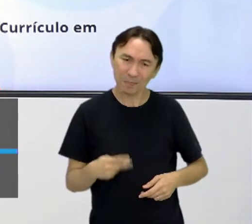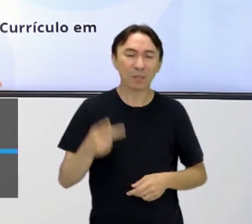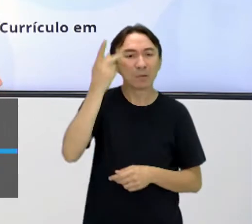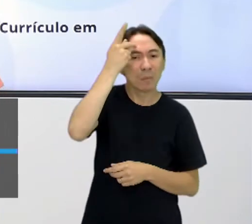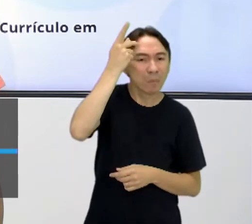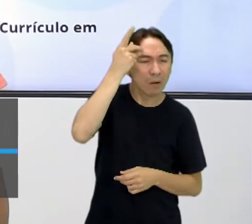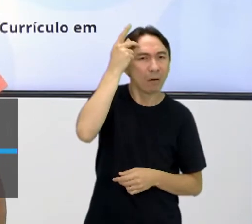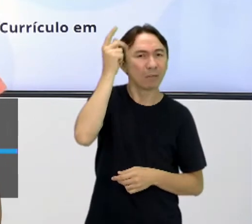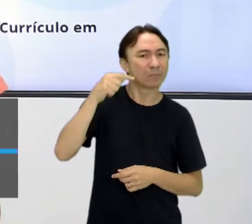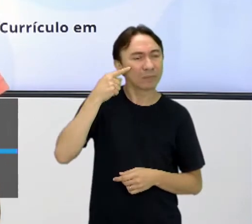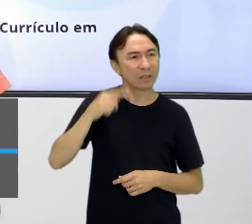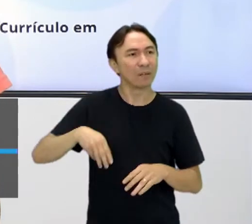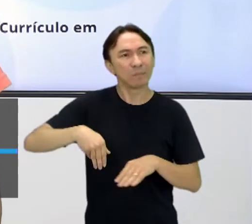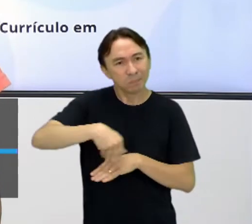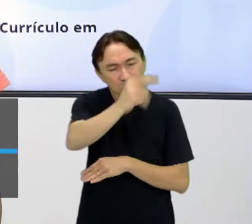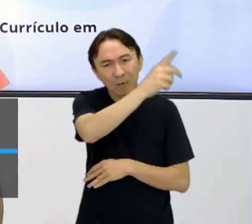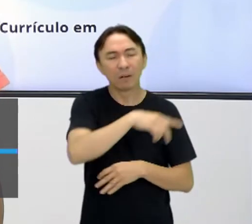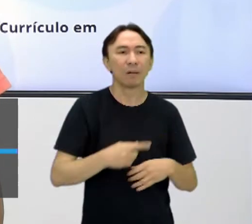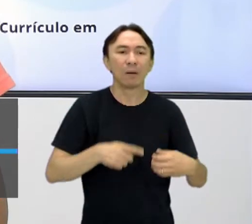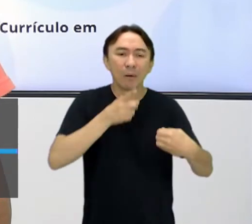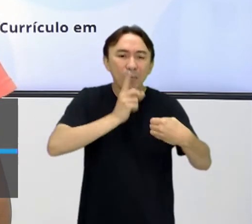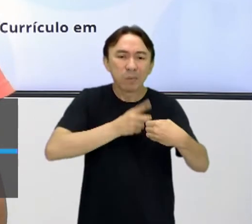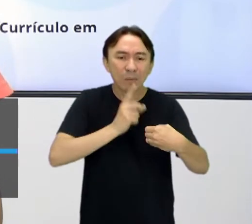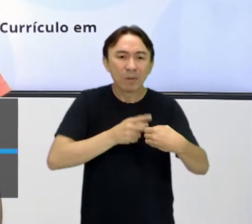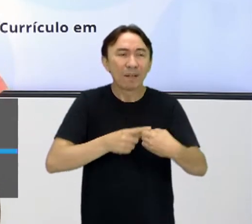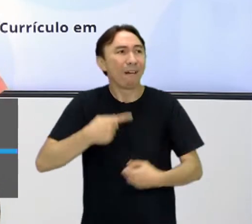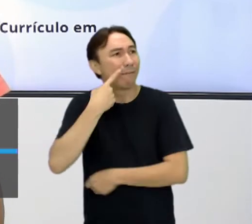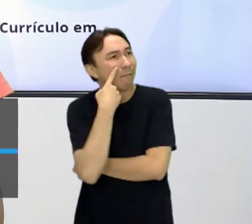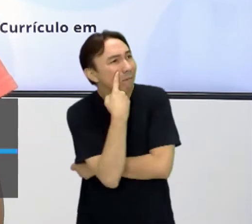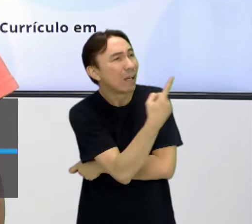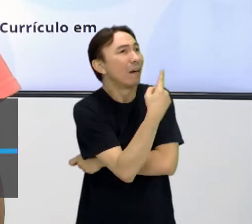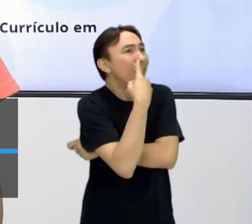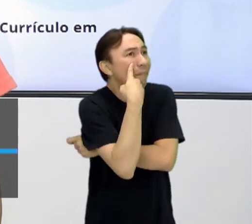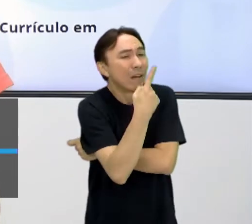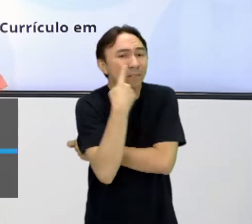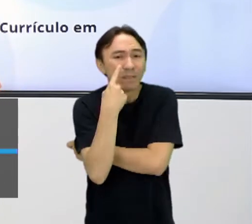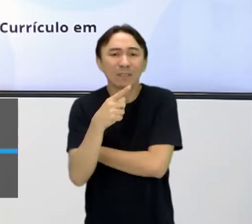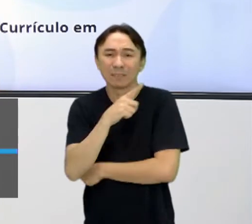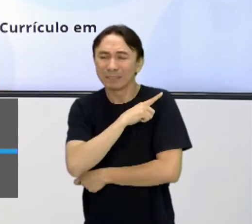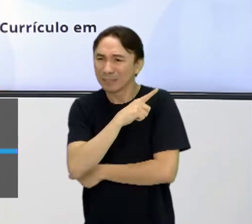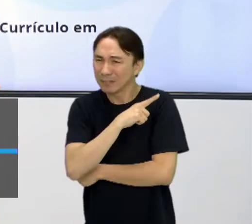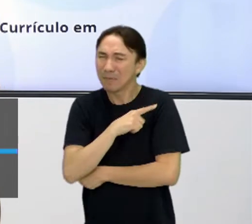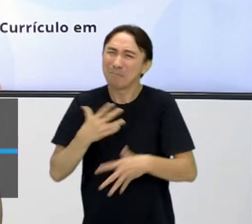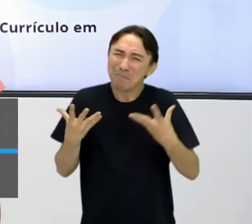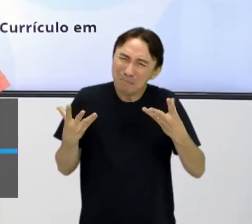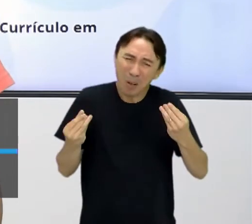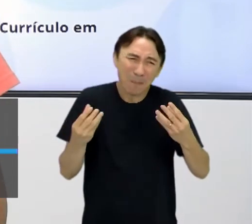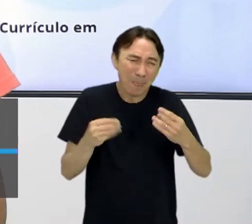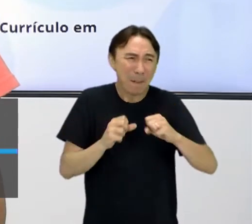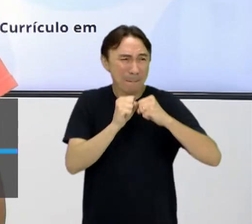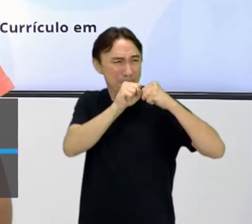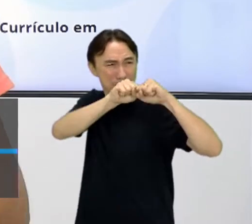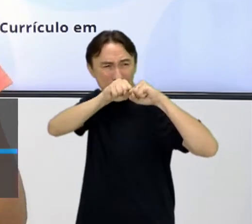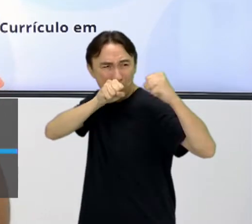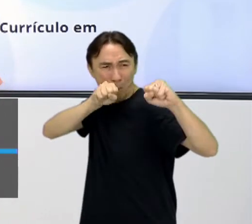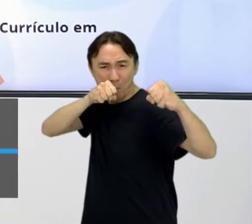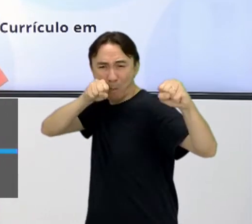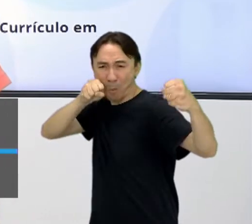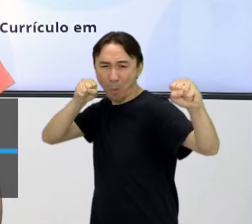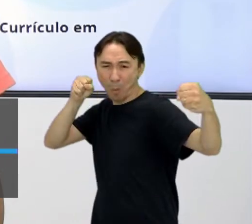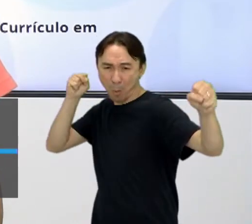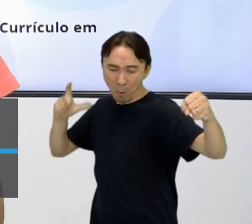interior esses dias atrás, e você vê muitos quilômetros quadrados, aí muitas áreas de plantação